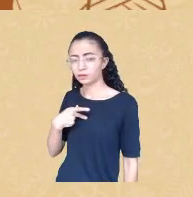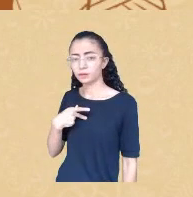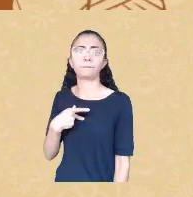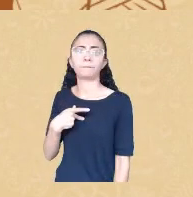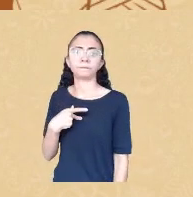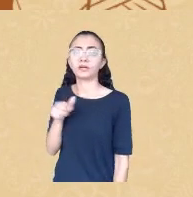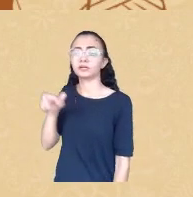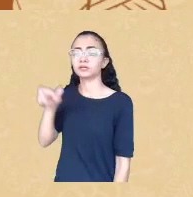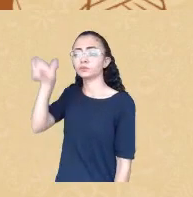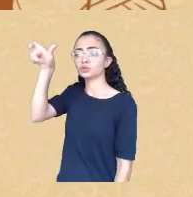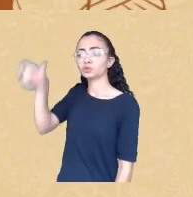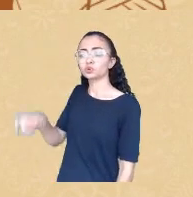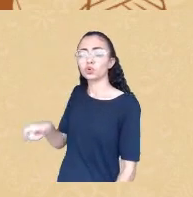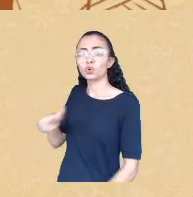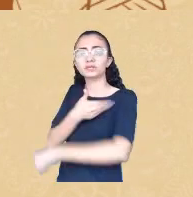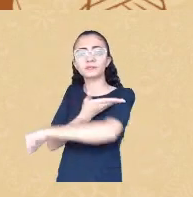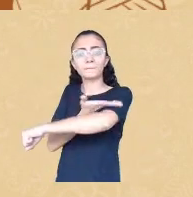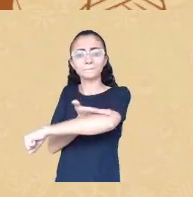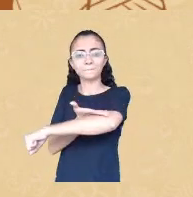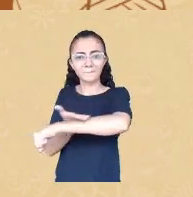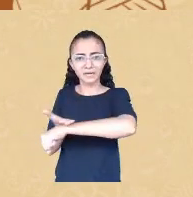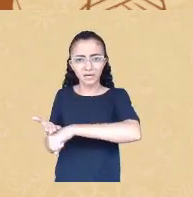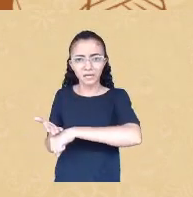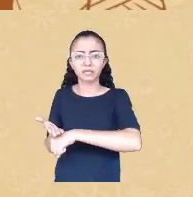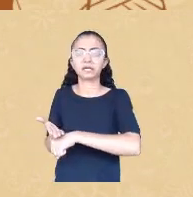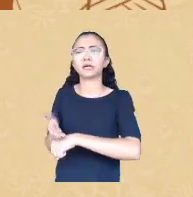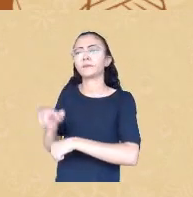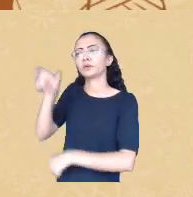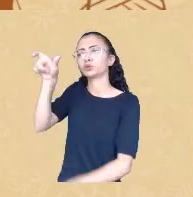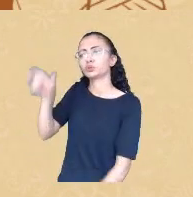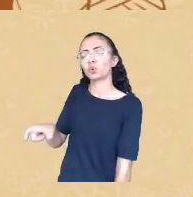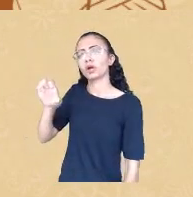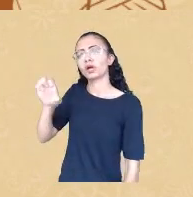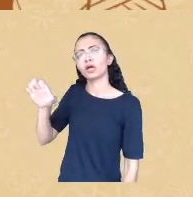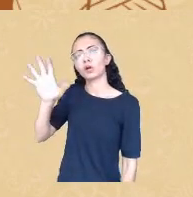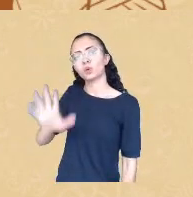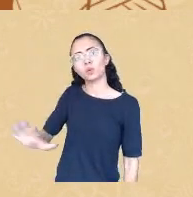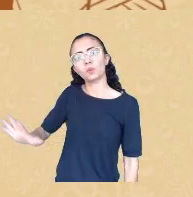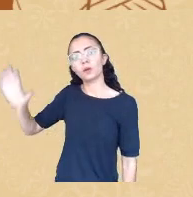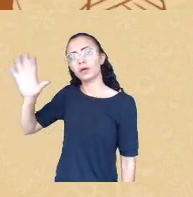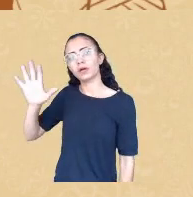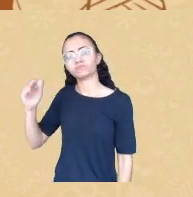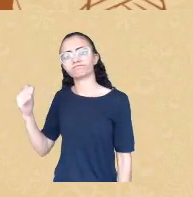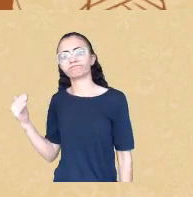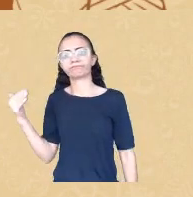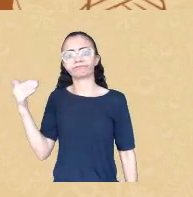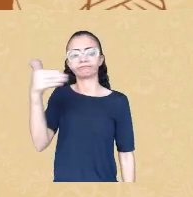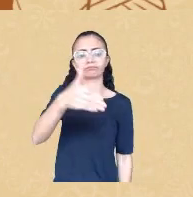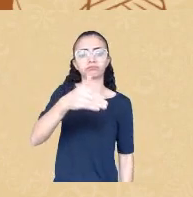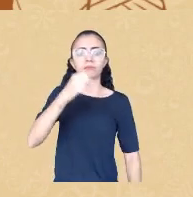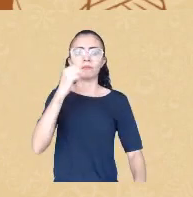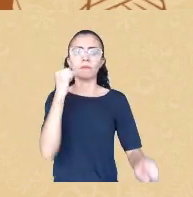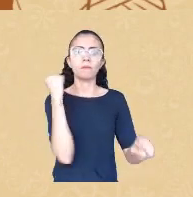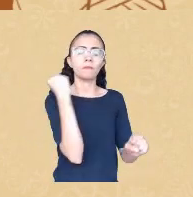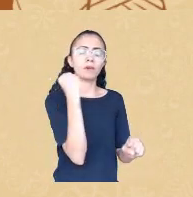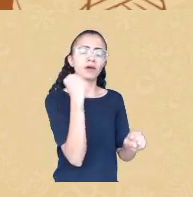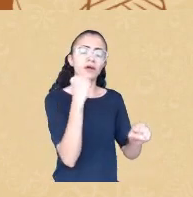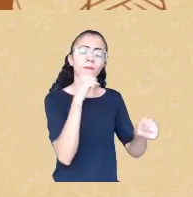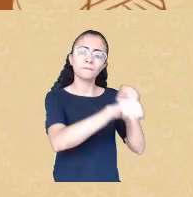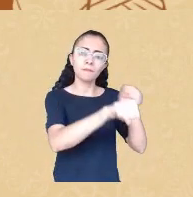mão eurocêntrica, a mão europeia, para o assassinato e para o segundo trauma que eu vou